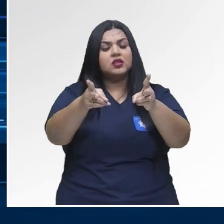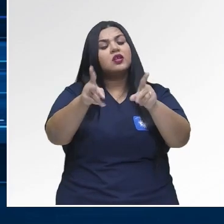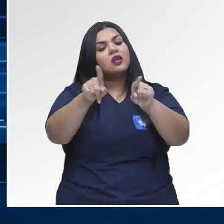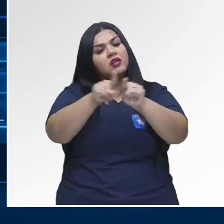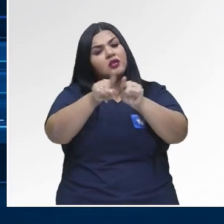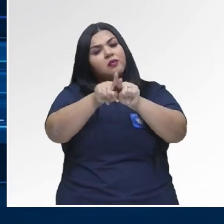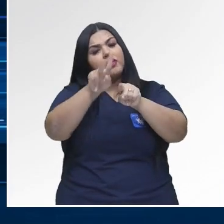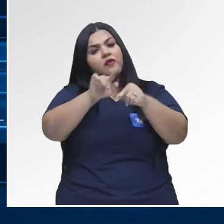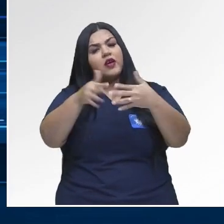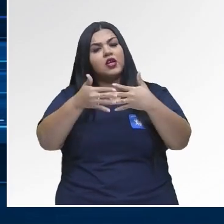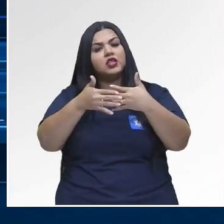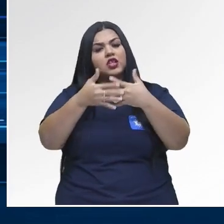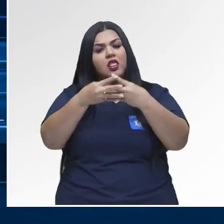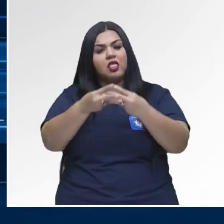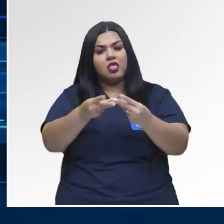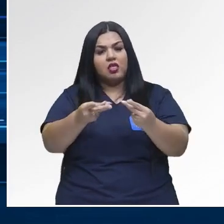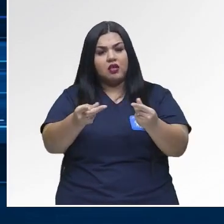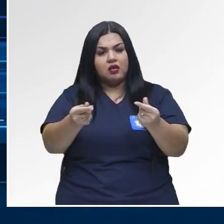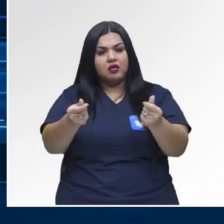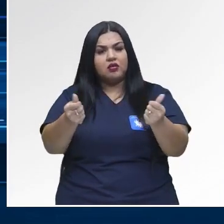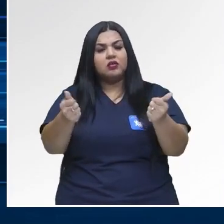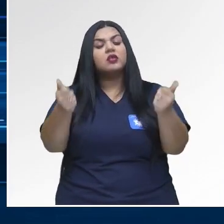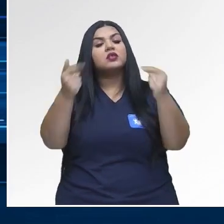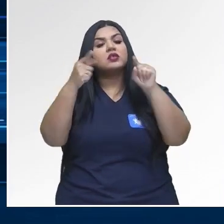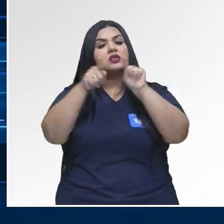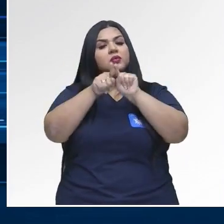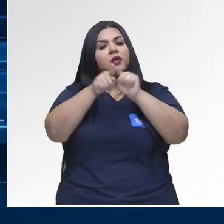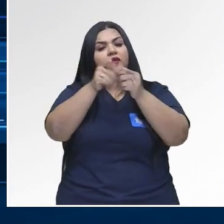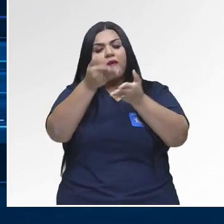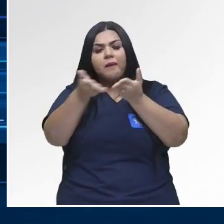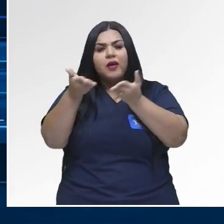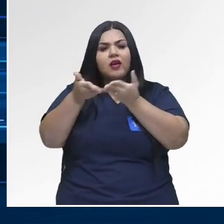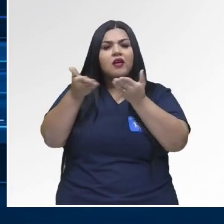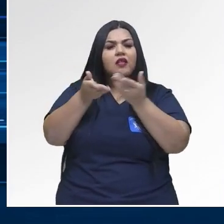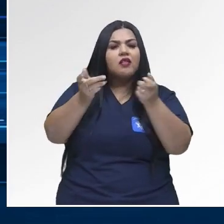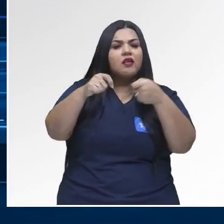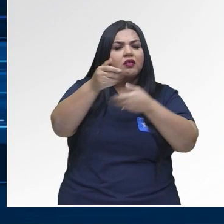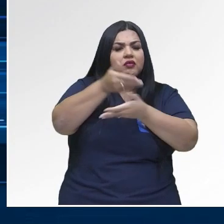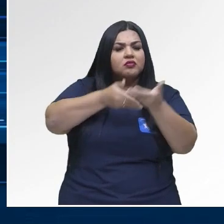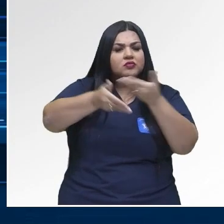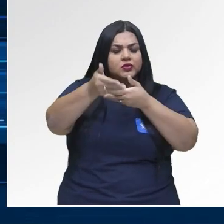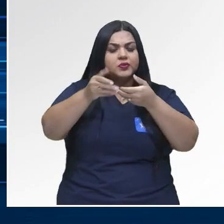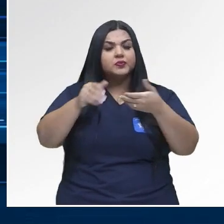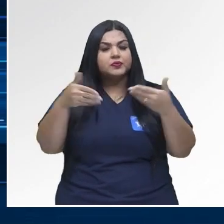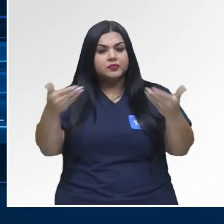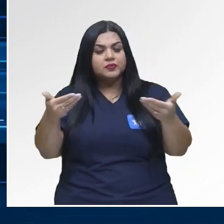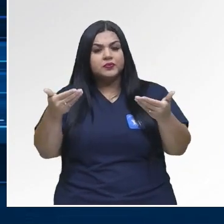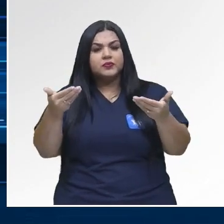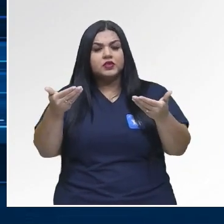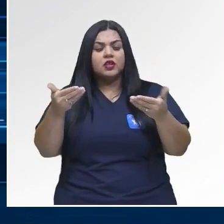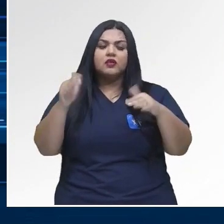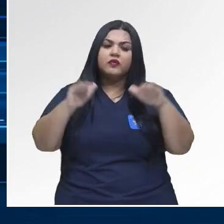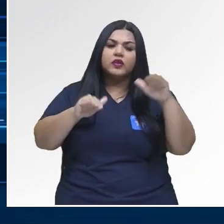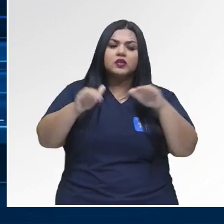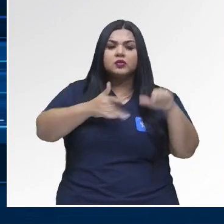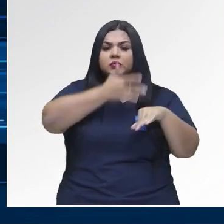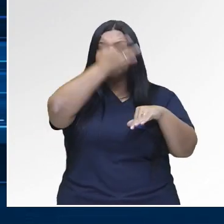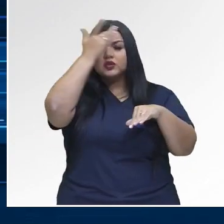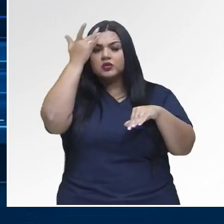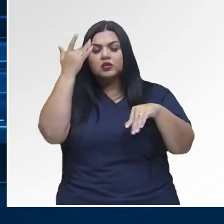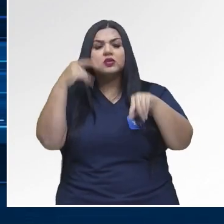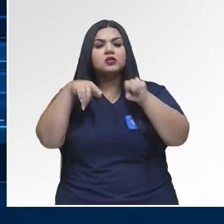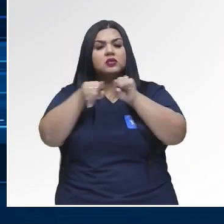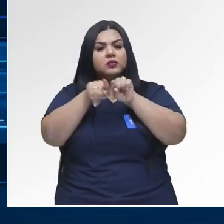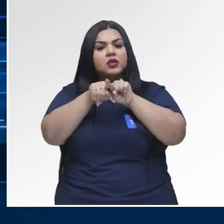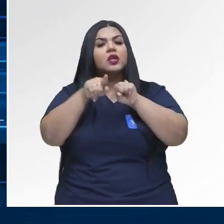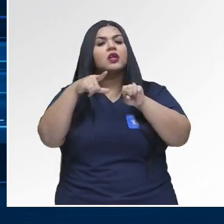os tecidos pulmonares, e aí eles também vão perdendo essa capacidade de troca gasosa. Então, geralmente a pessoa também, ela pode